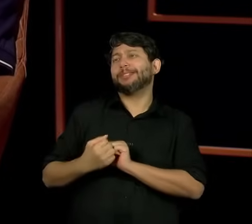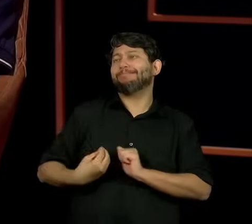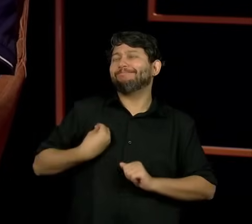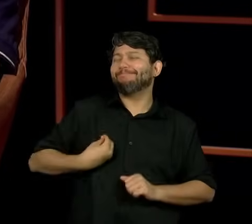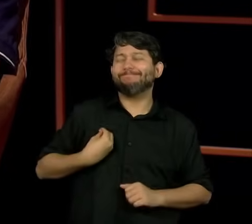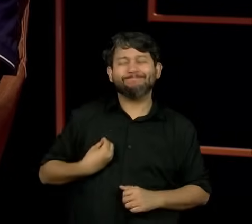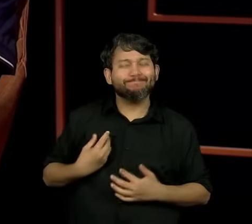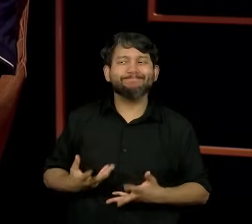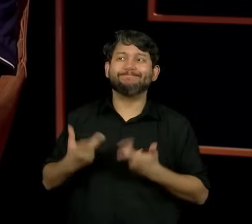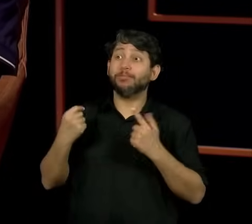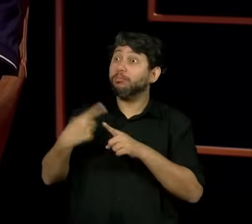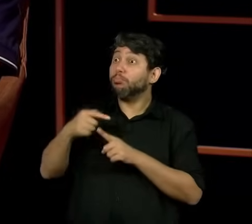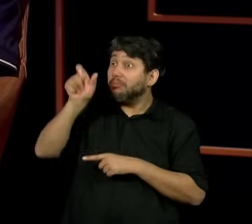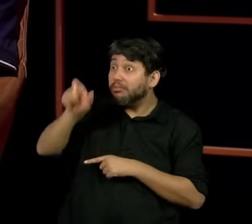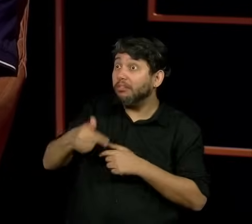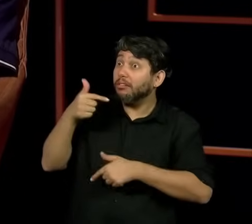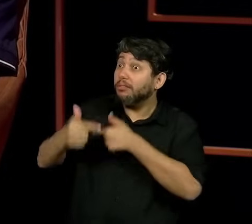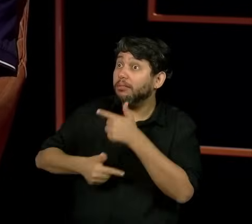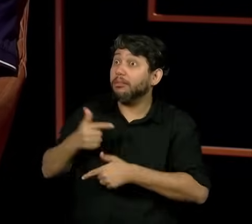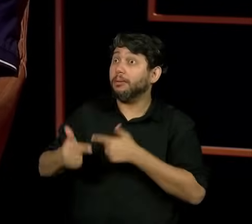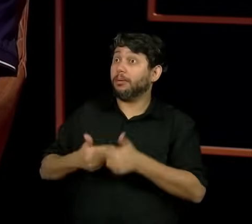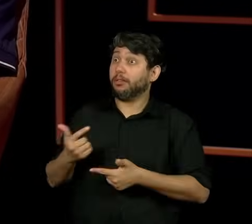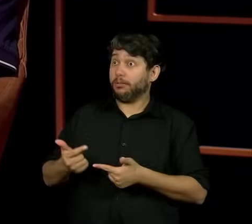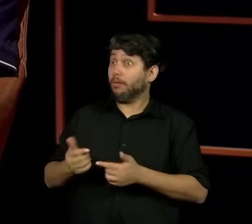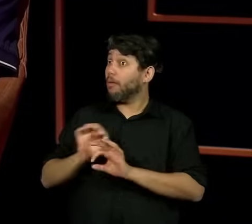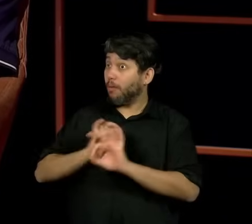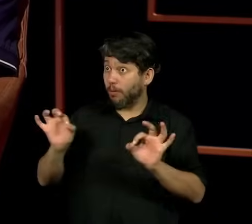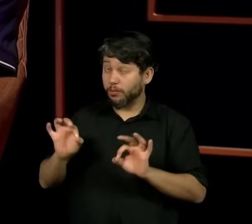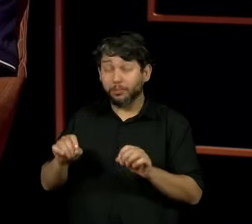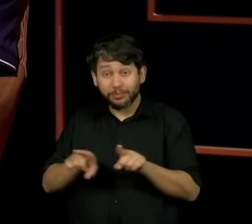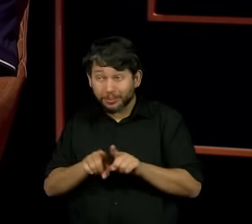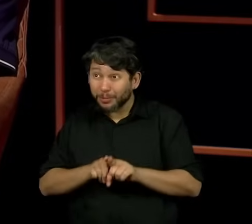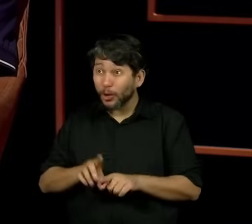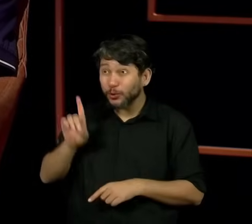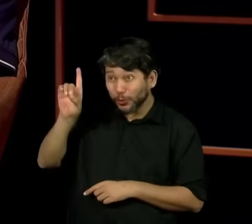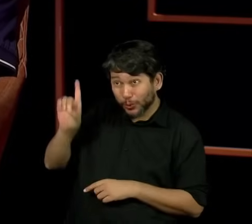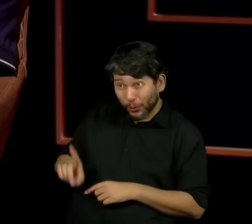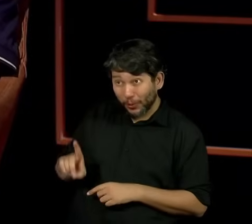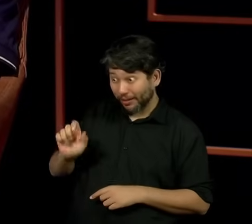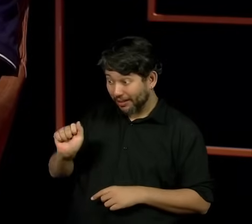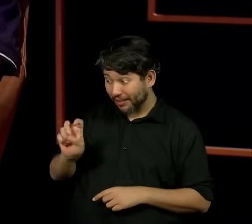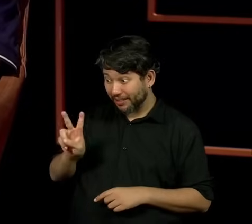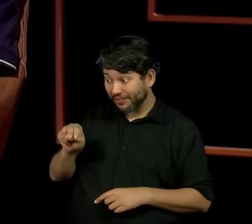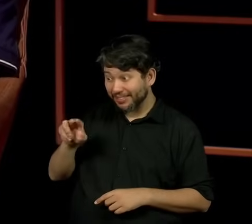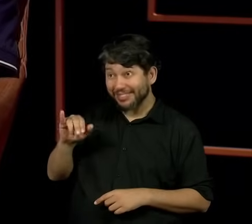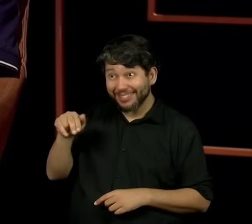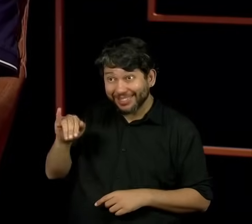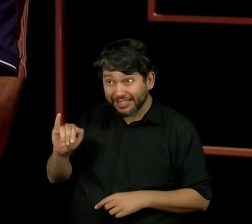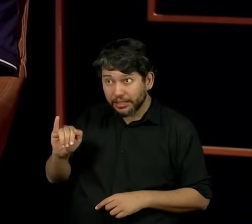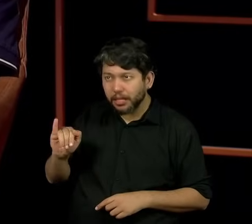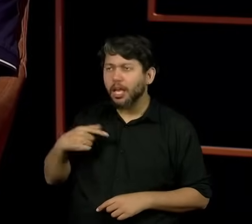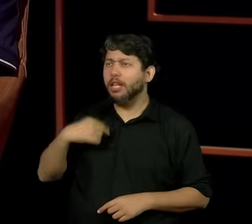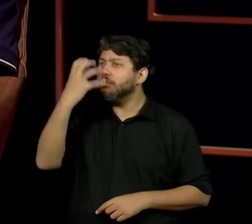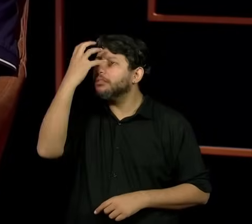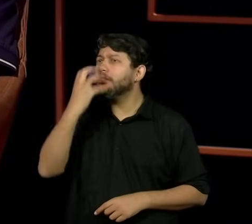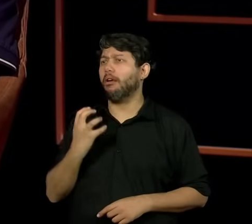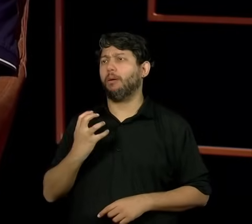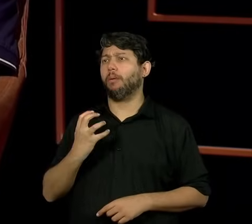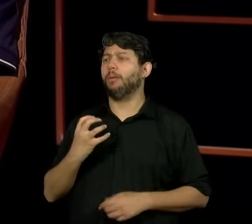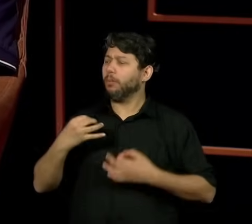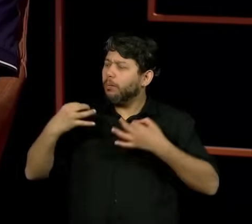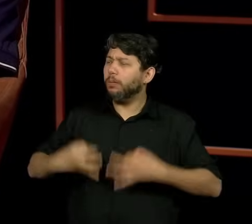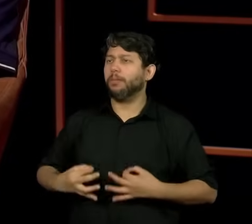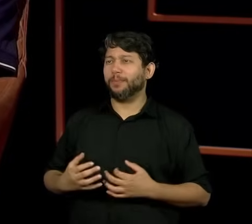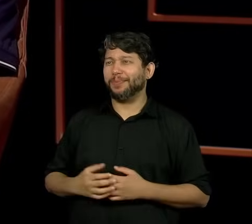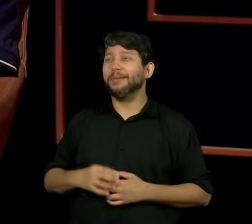à seriedade do Avancini, com todos os intérpretes. E eles até me chamavam de